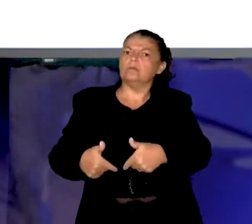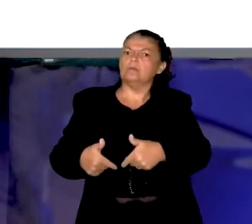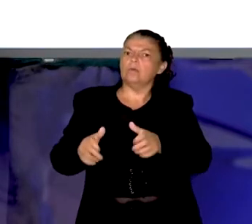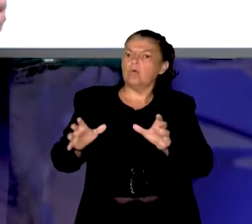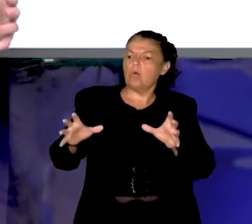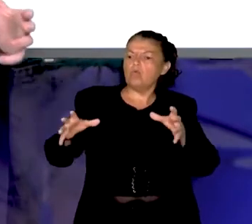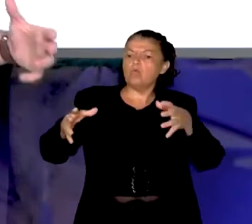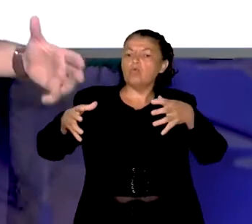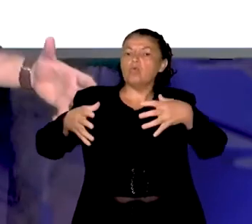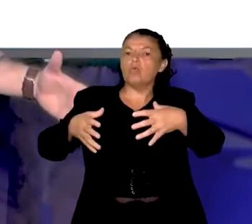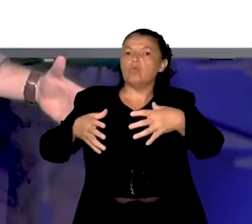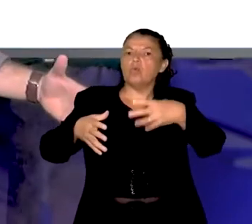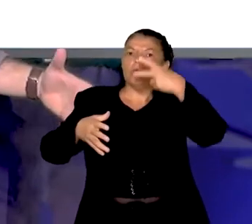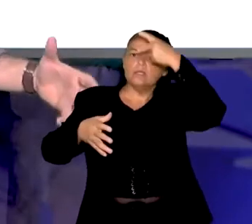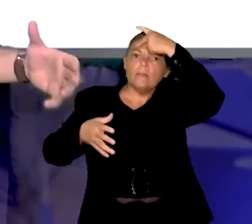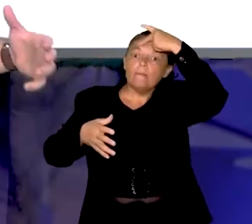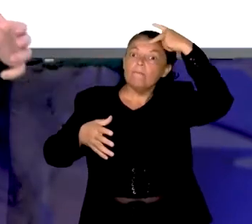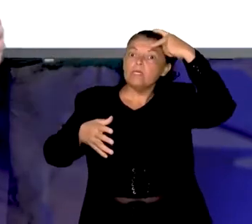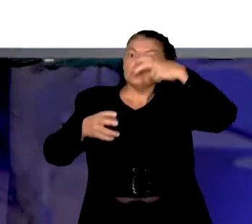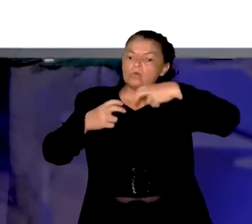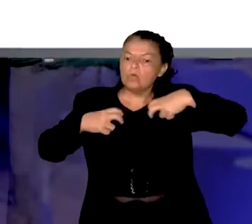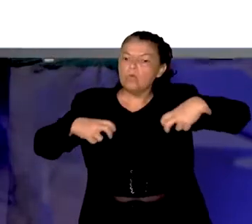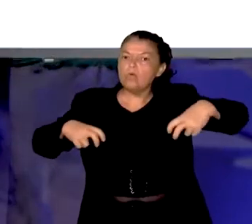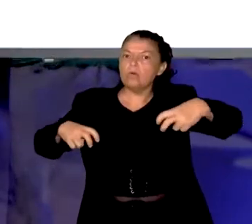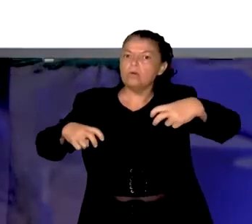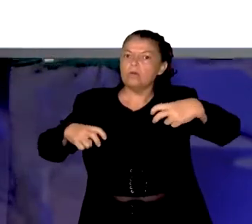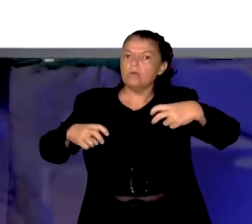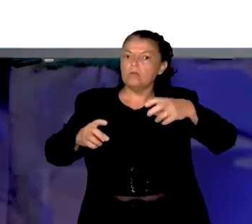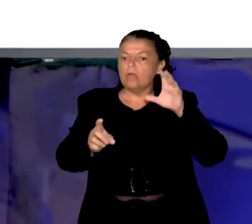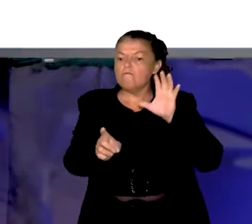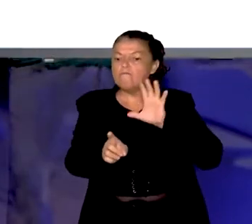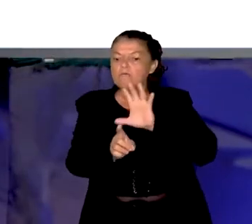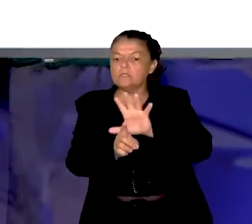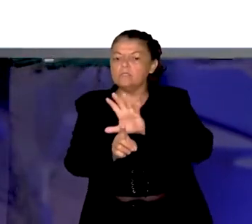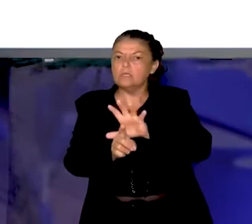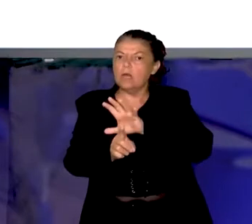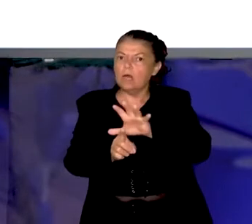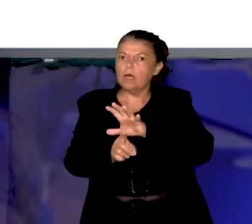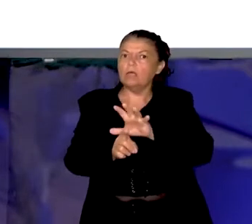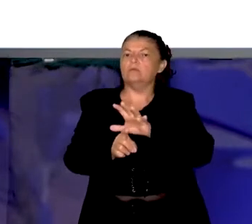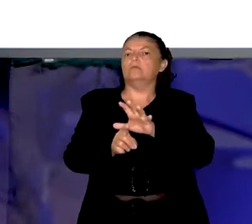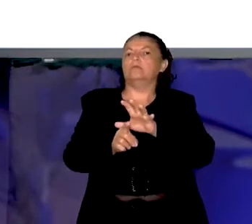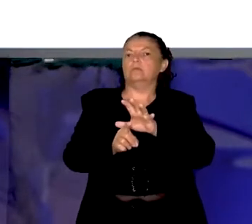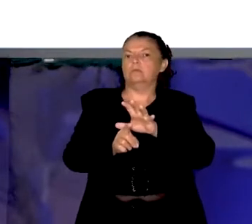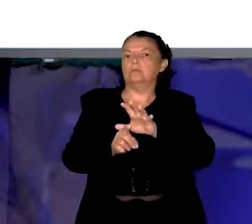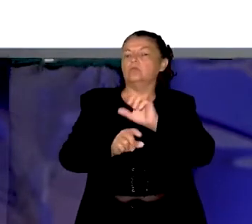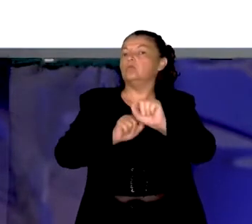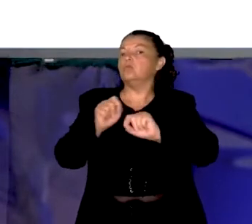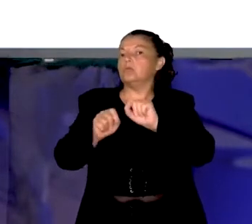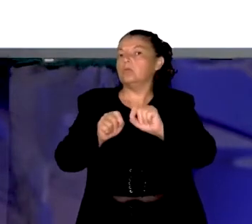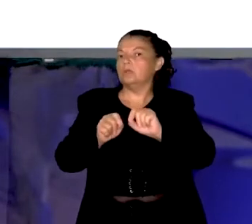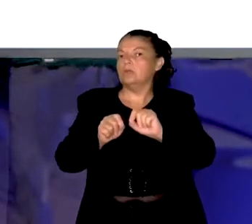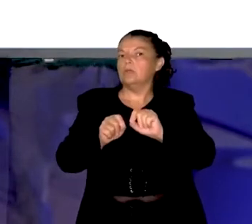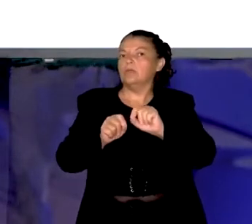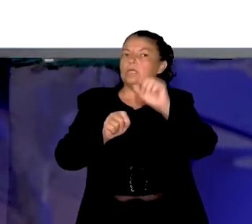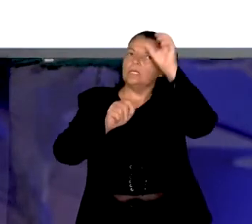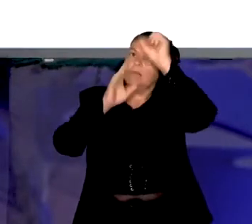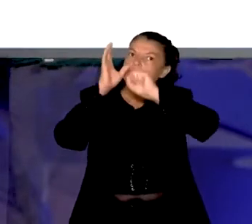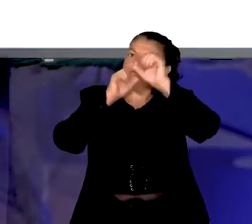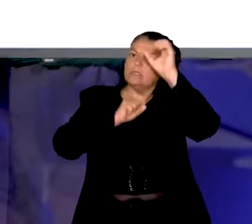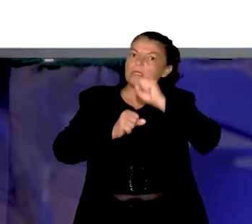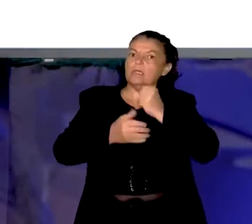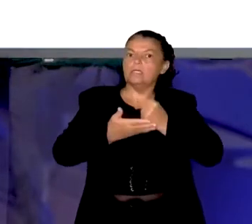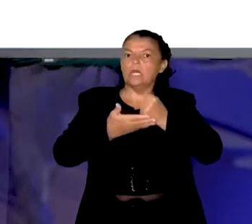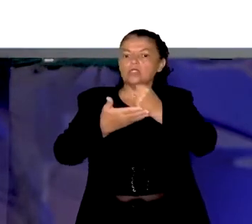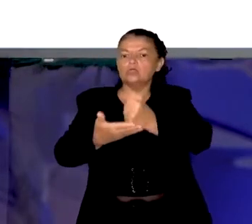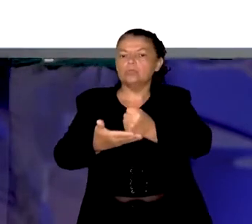de pessoas que é influenciado por ele em busca de objetivos comuns. Não como aquelas lideranças que eu